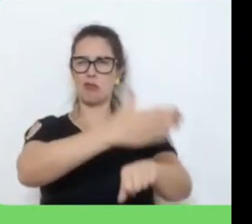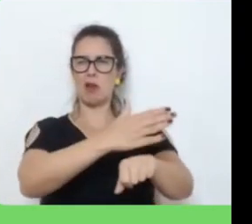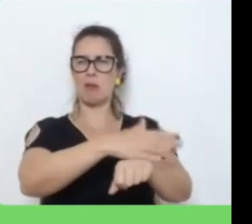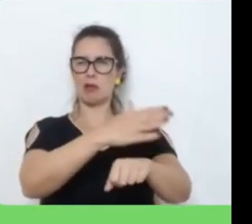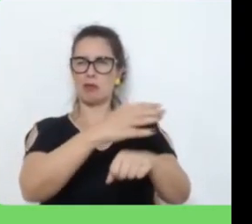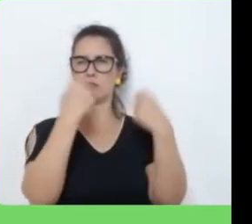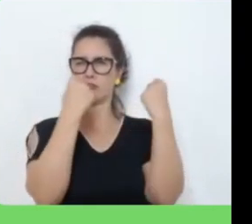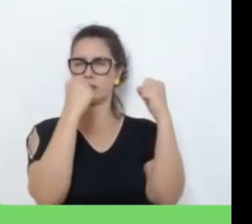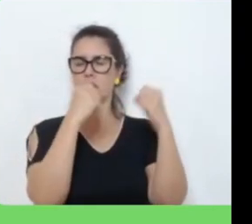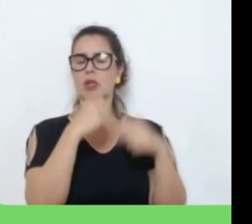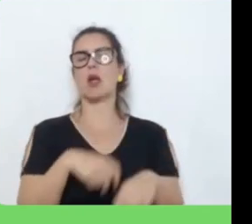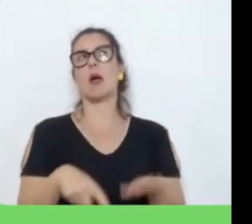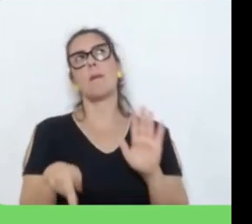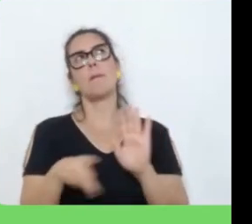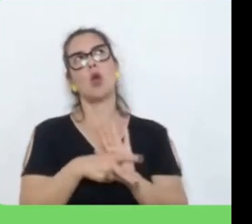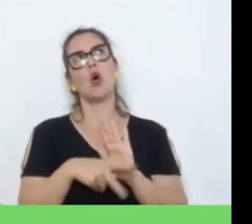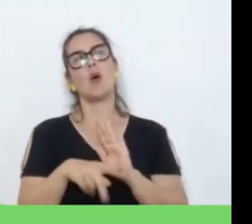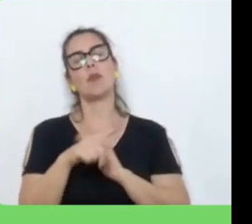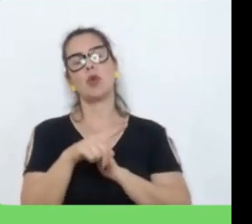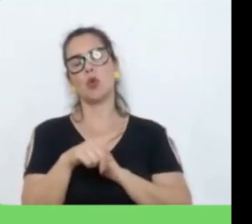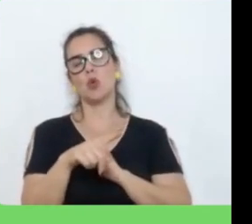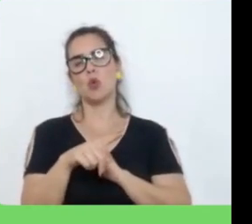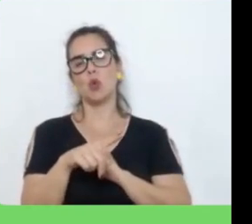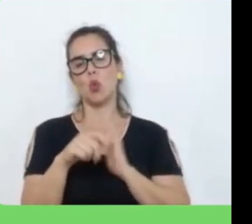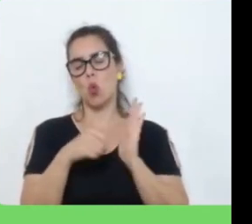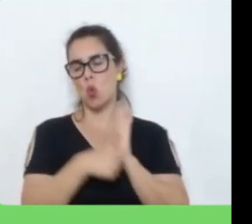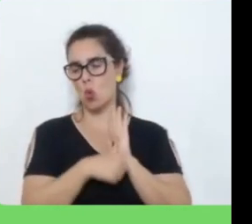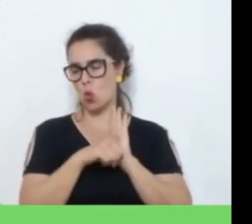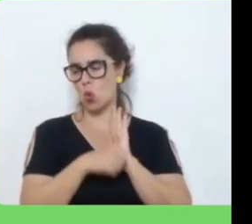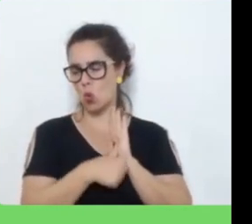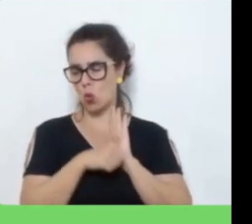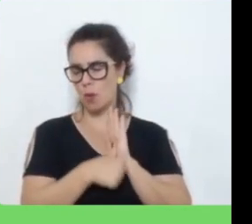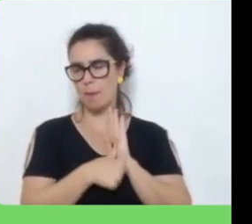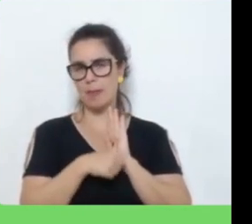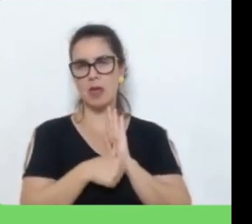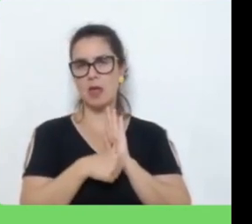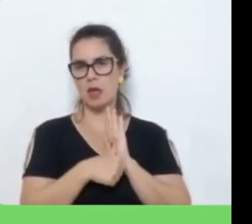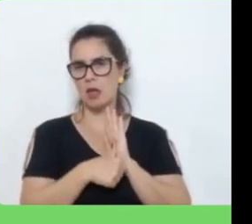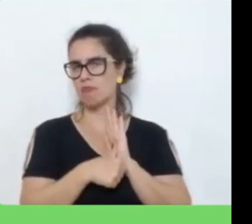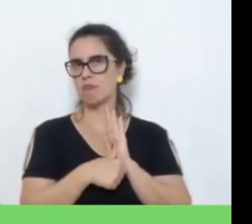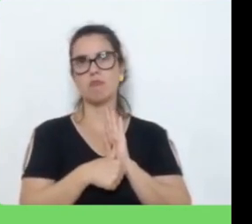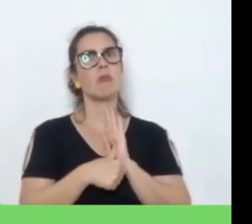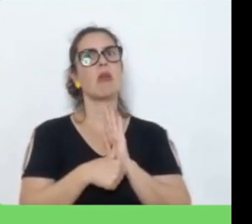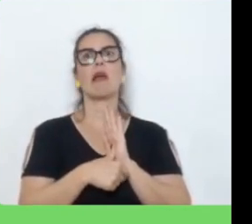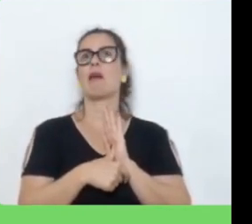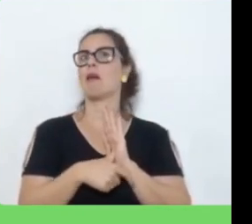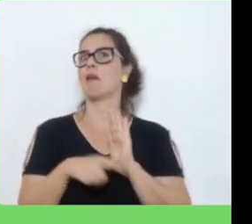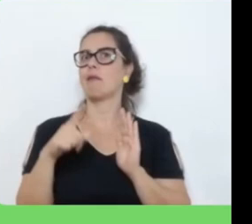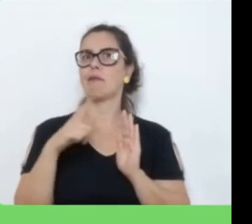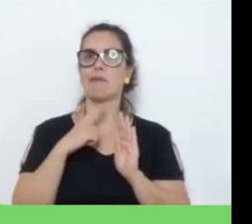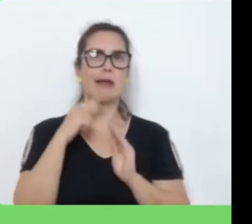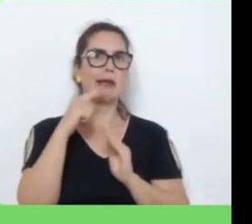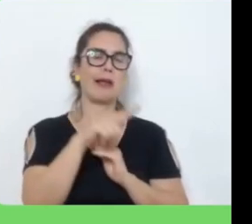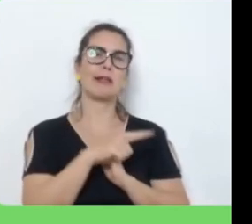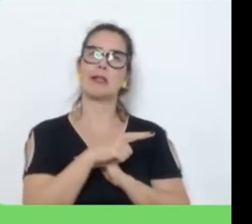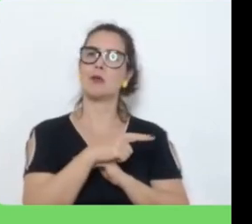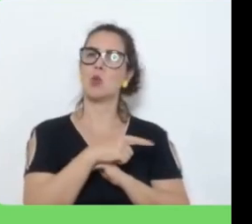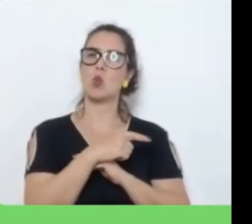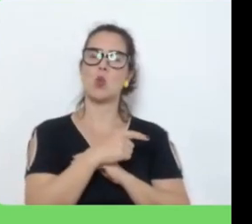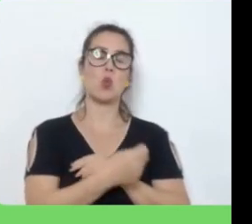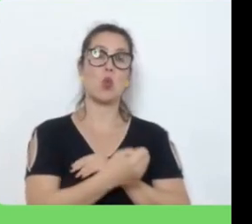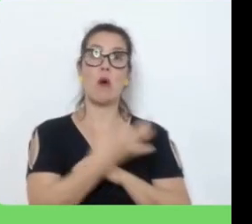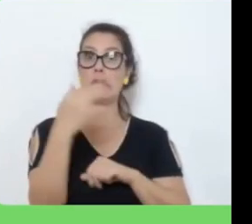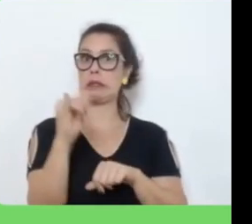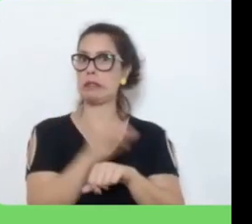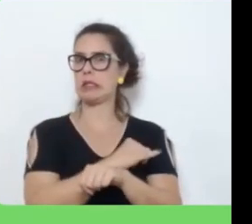eh caramba eu esqueci o nome do do clube Mas enfim o pessoal já tem Gaming house hoje em dia e é muito importante